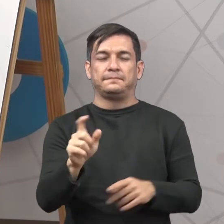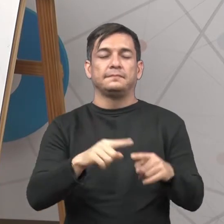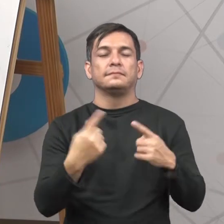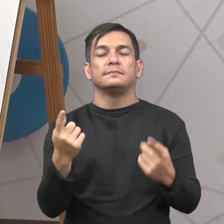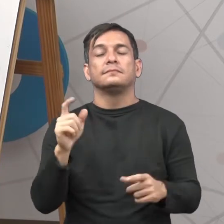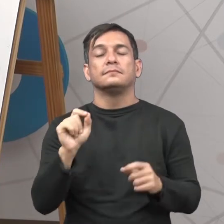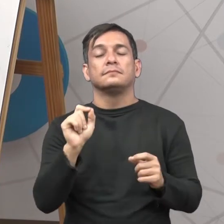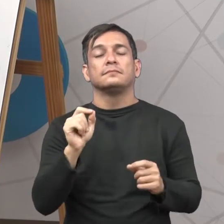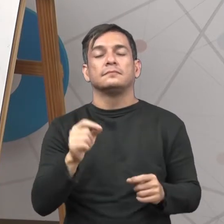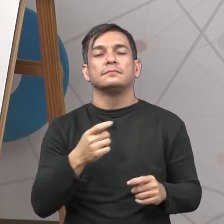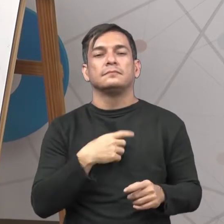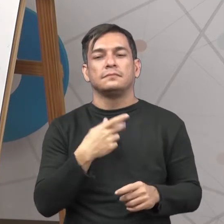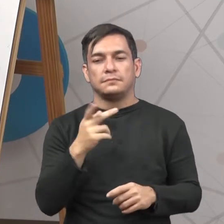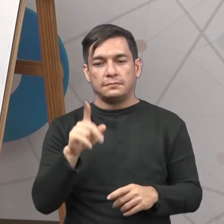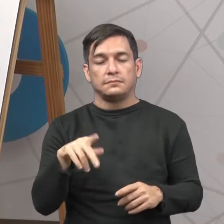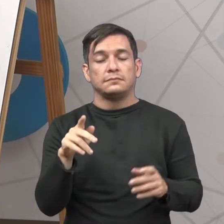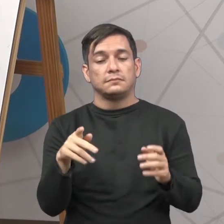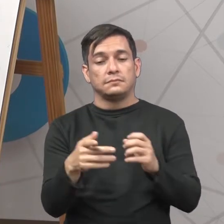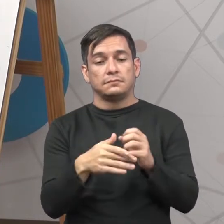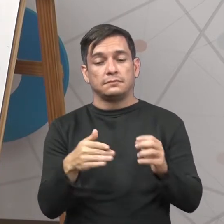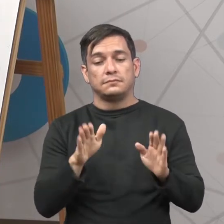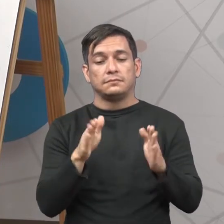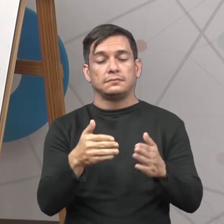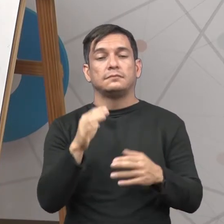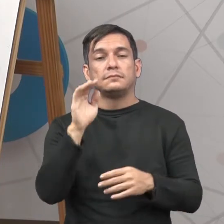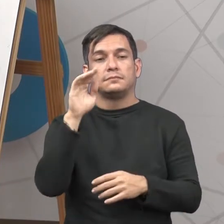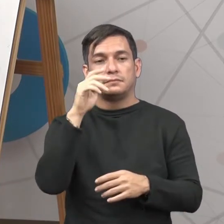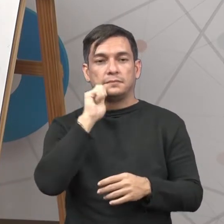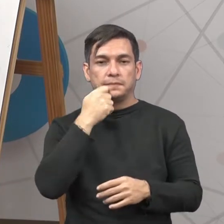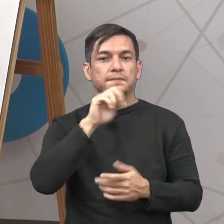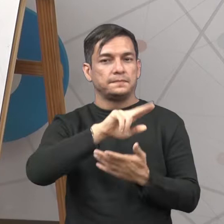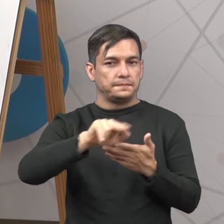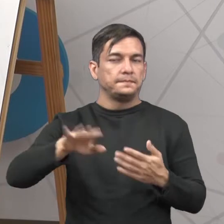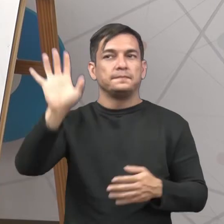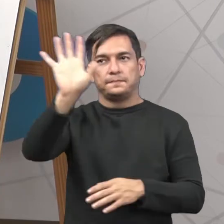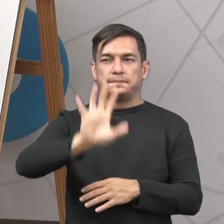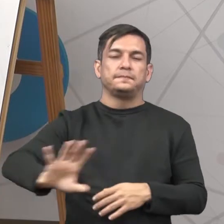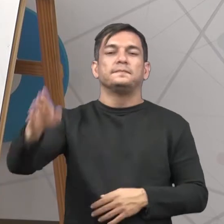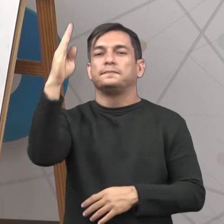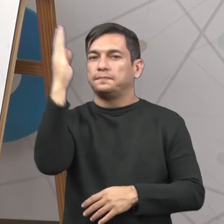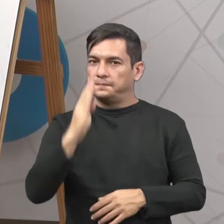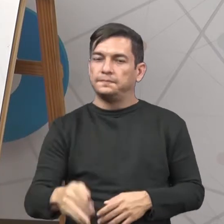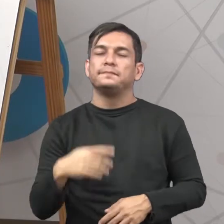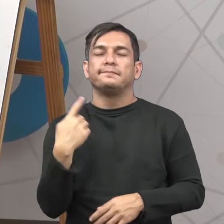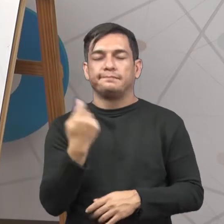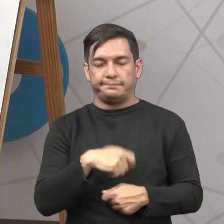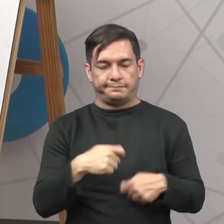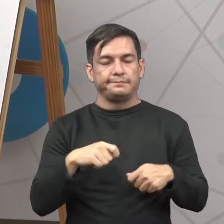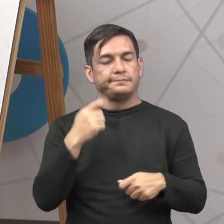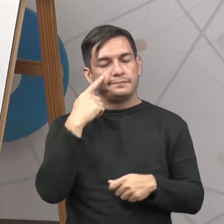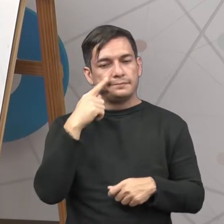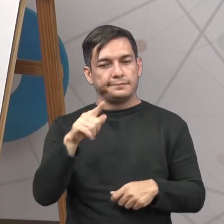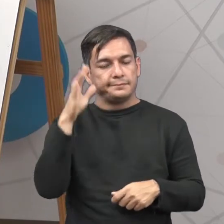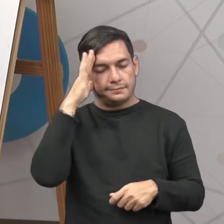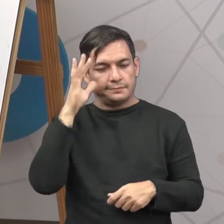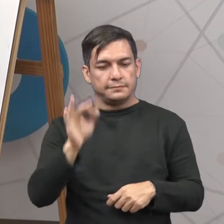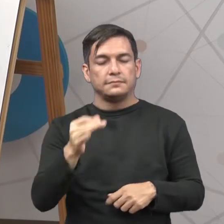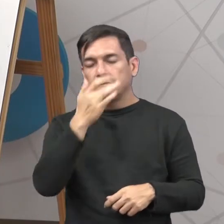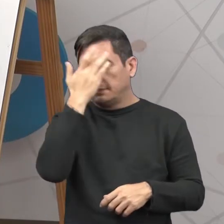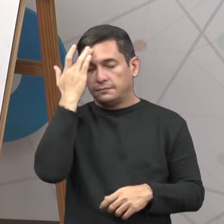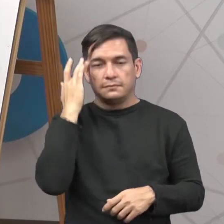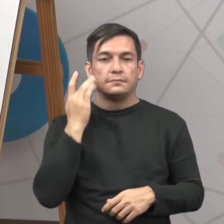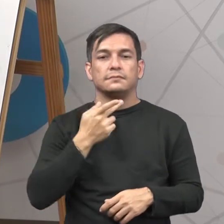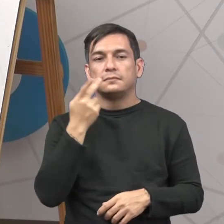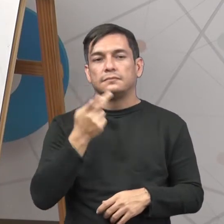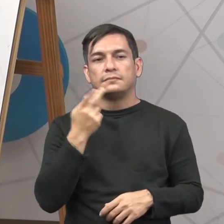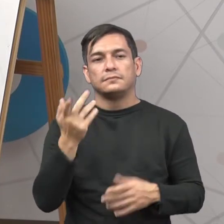são expressões que é usada a respeito do pão em várias regiões do Brasil, tá? A gente precisa ouvir e compreender o que a pessoa que está